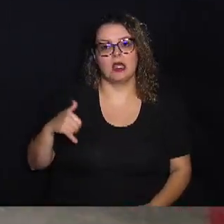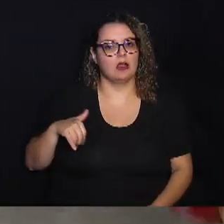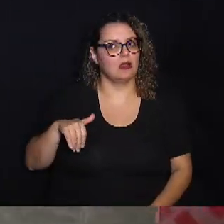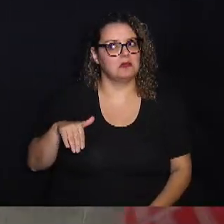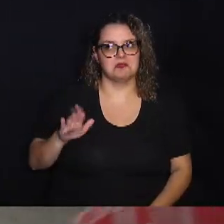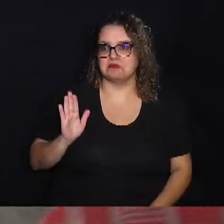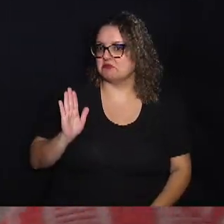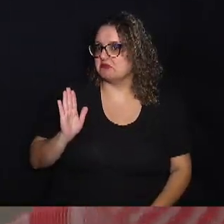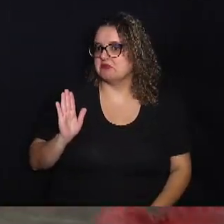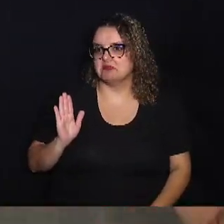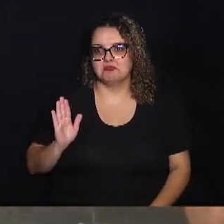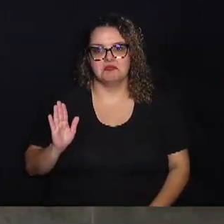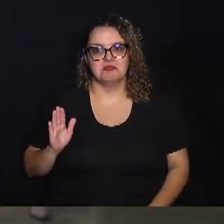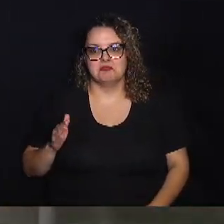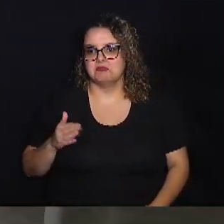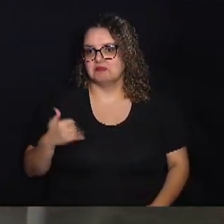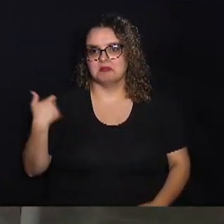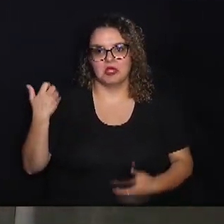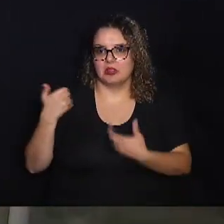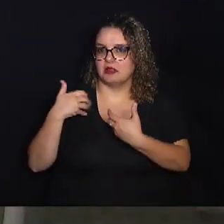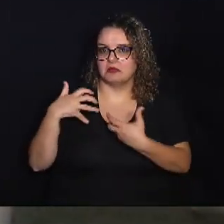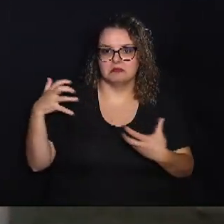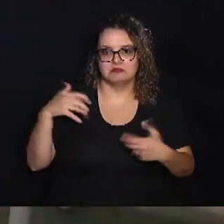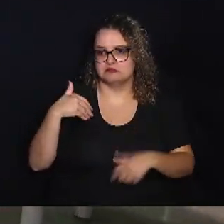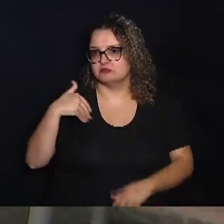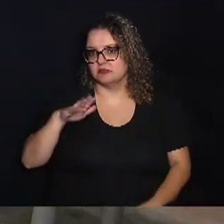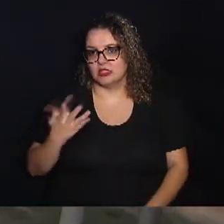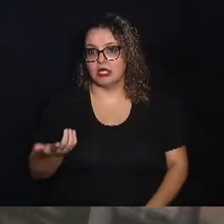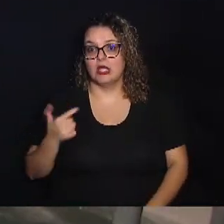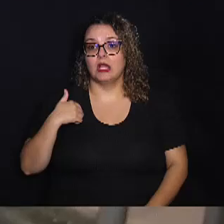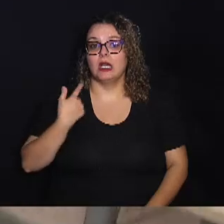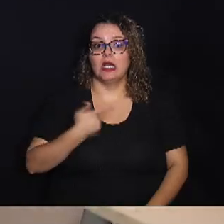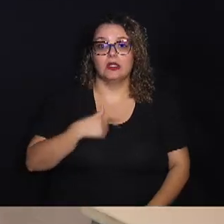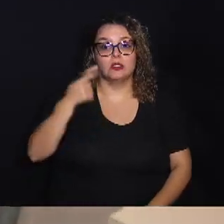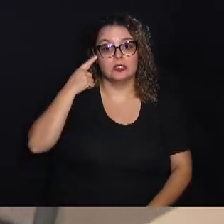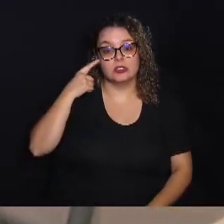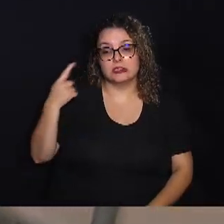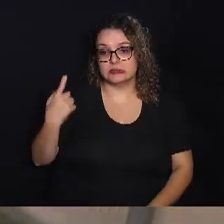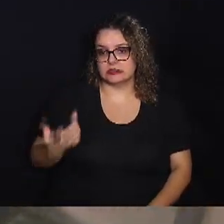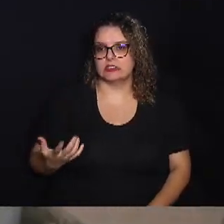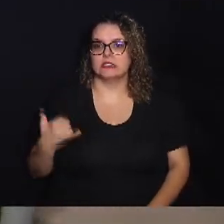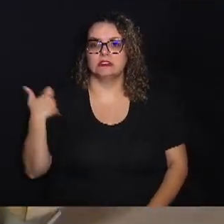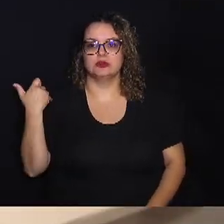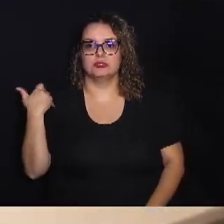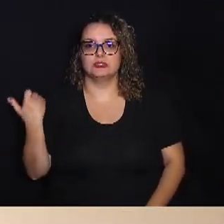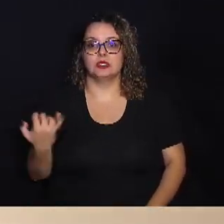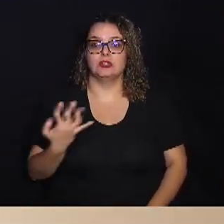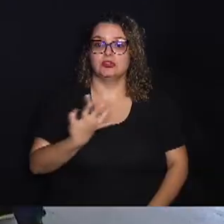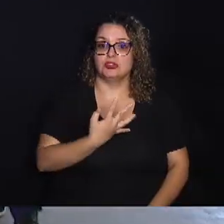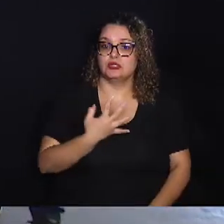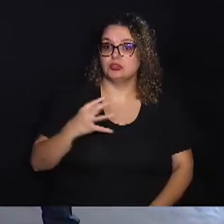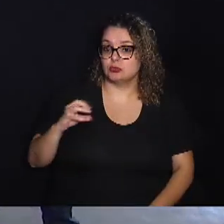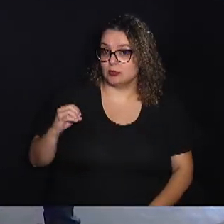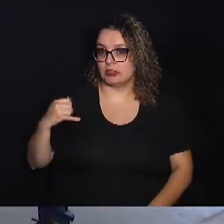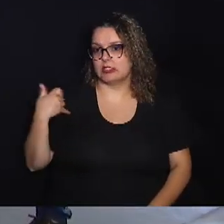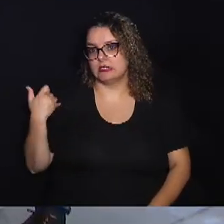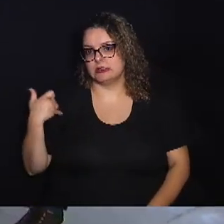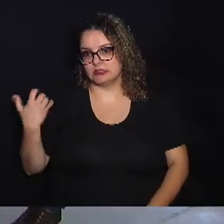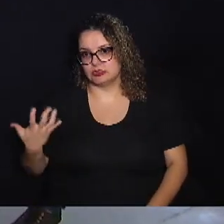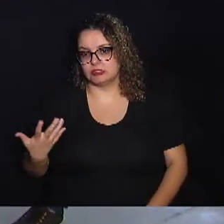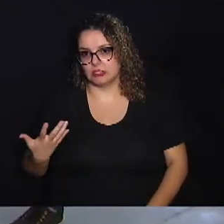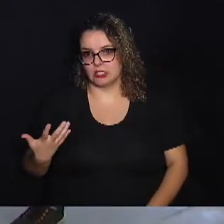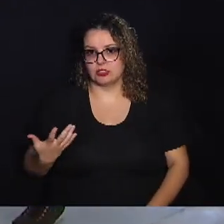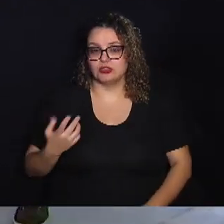até indefinido, vamos chamar assim, né? A nossa faixa etária hoje, ela está numa média de 40 anos, tá?